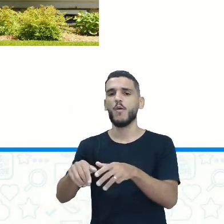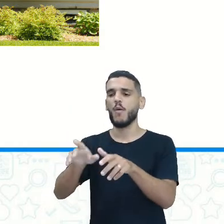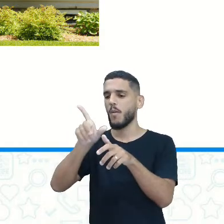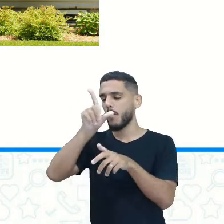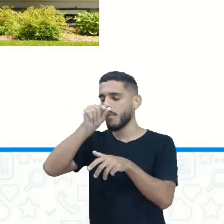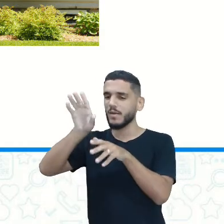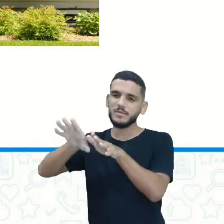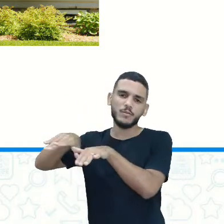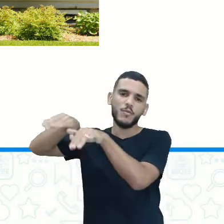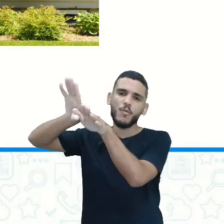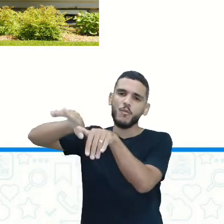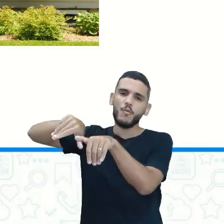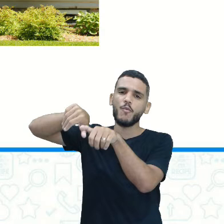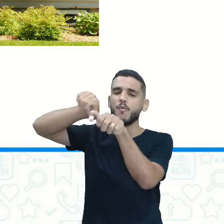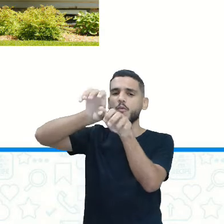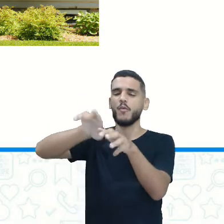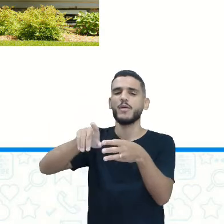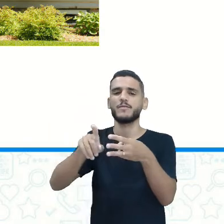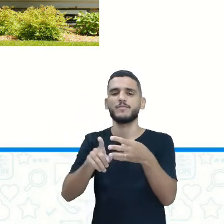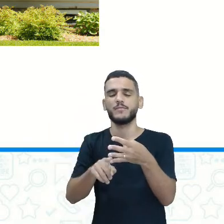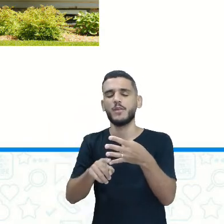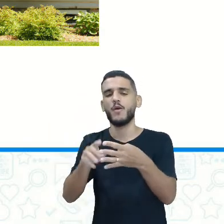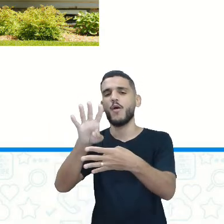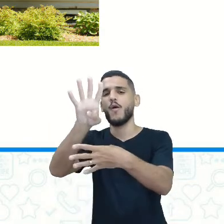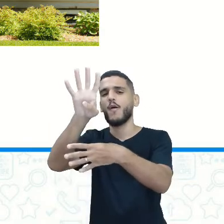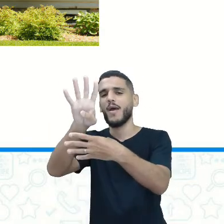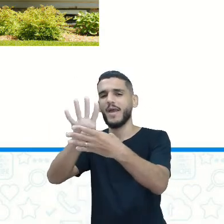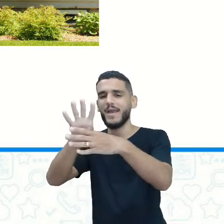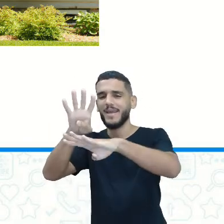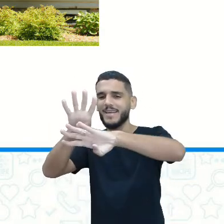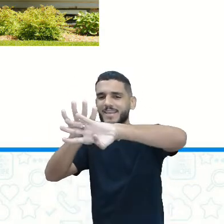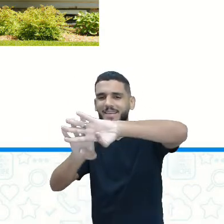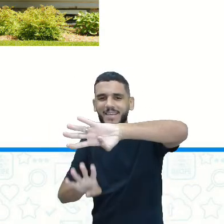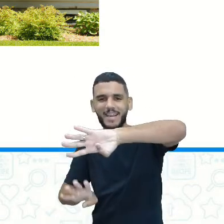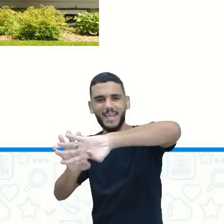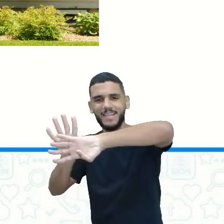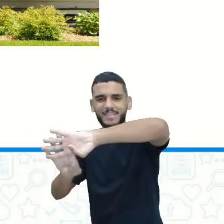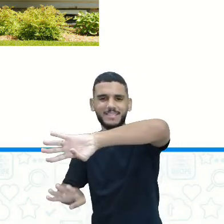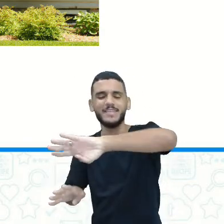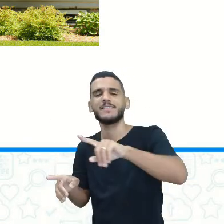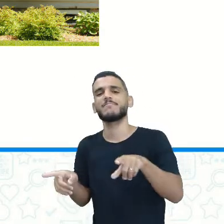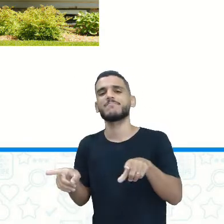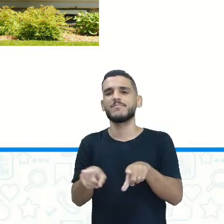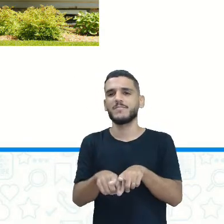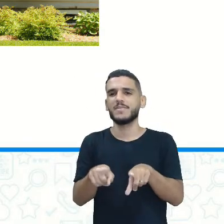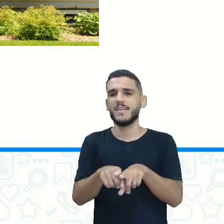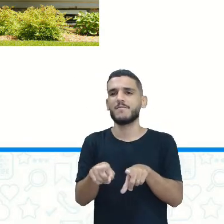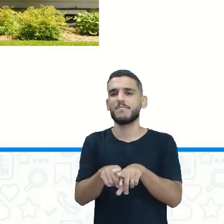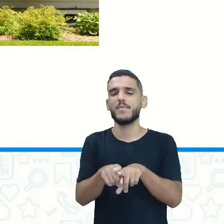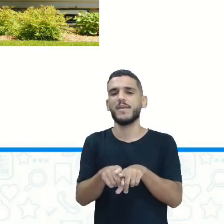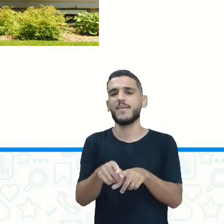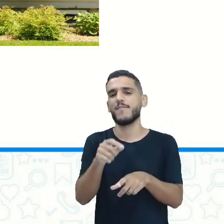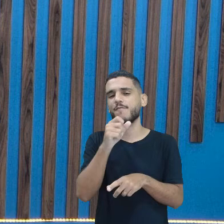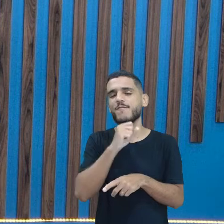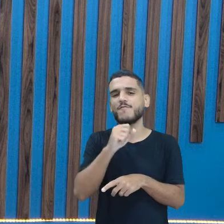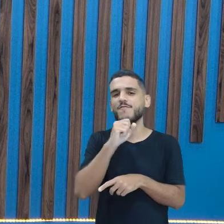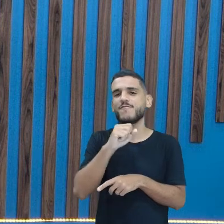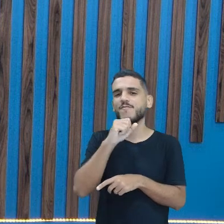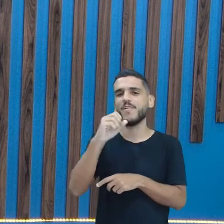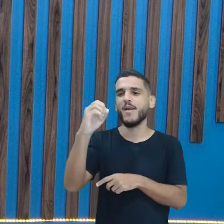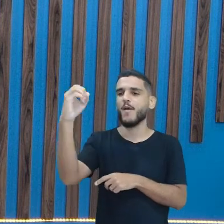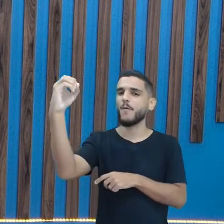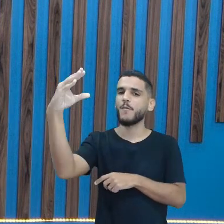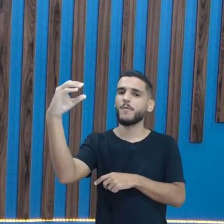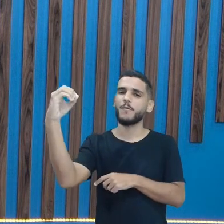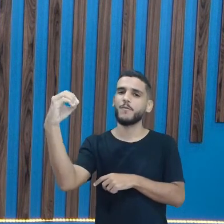sinal. Né? Vê quanta coisa, e você pode enxergar milhões de outras coisas mais, inclusive o desenho que as nuvens podem formar no